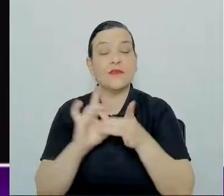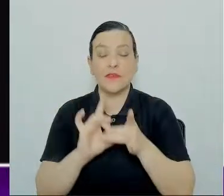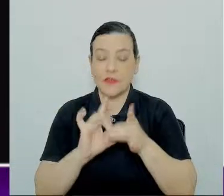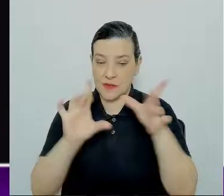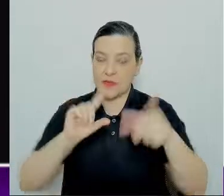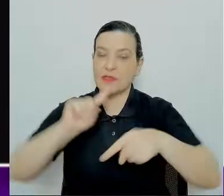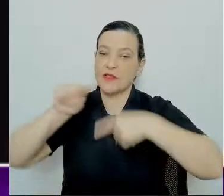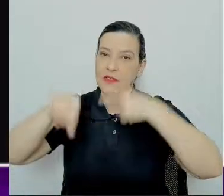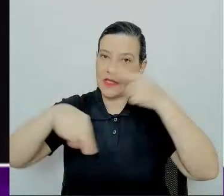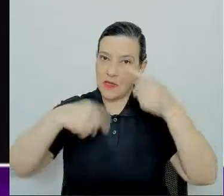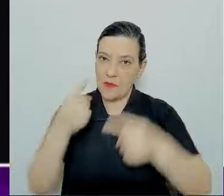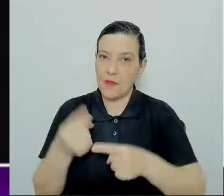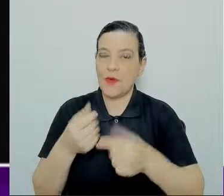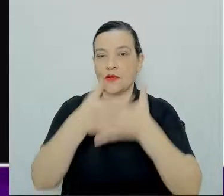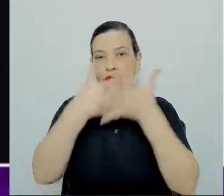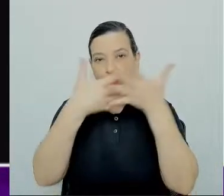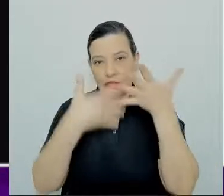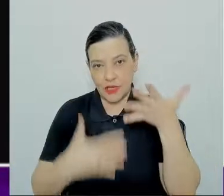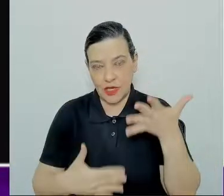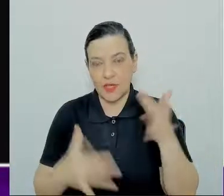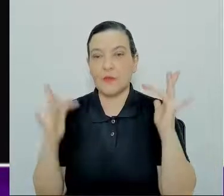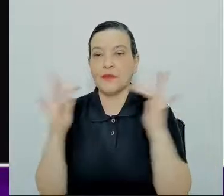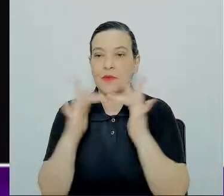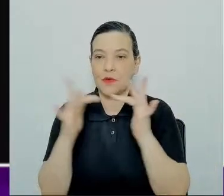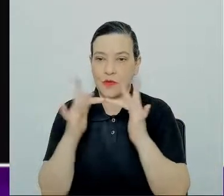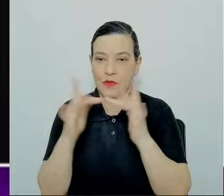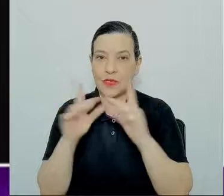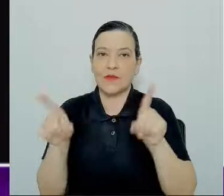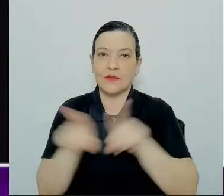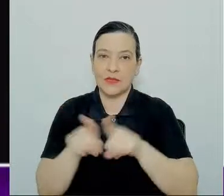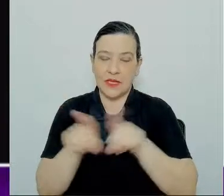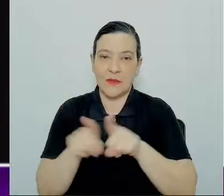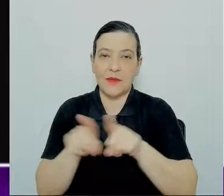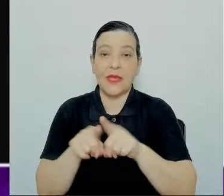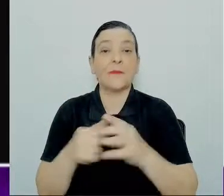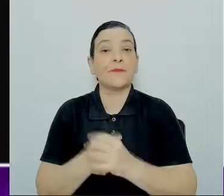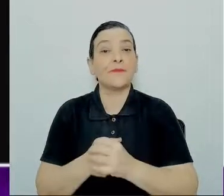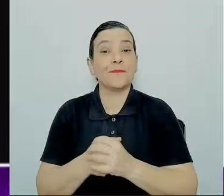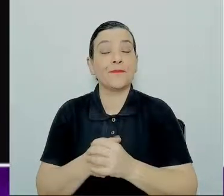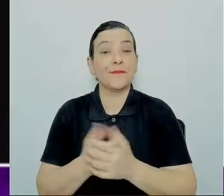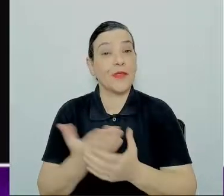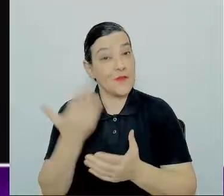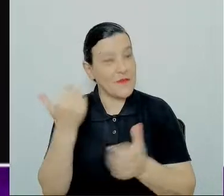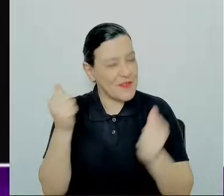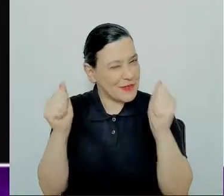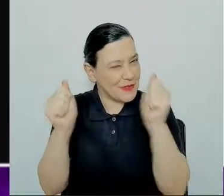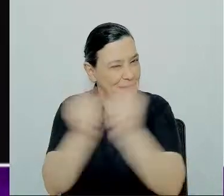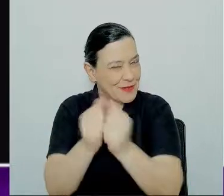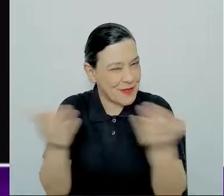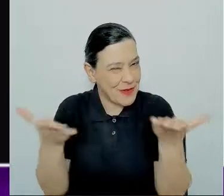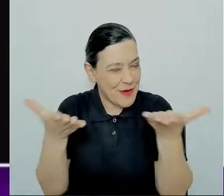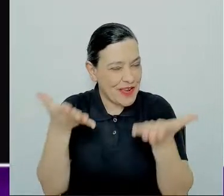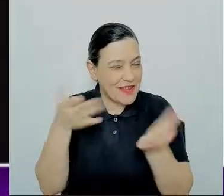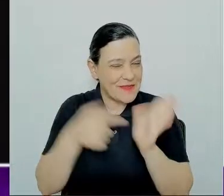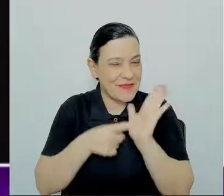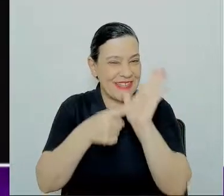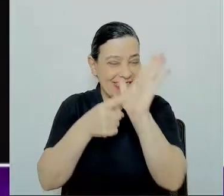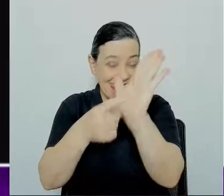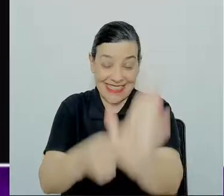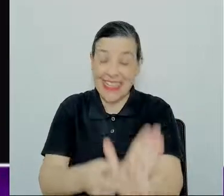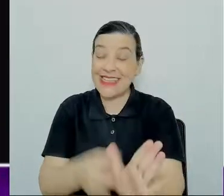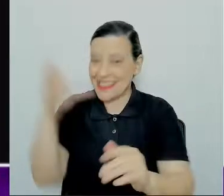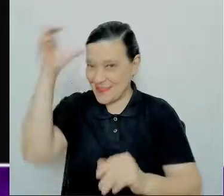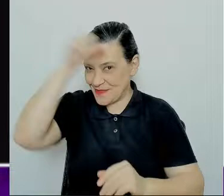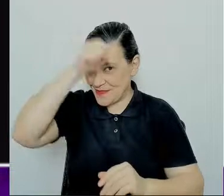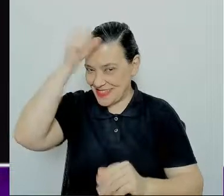aqui no chat, vou deixar os meus contatos ao longo dessa apresentação. Então, bora para mais uma apresentação com muito